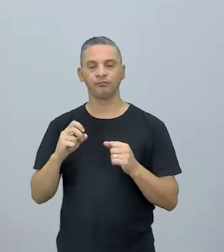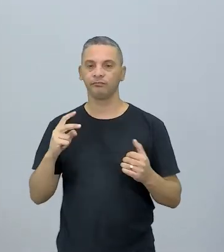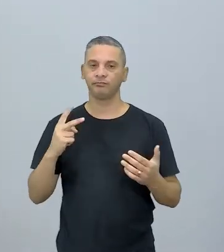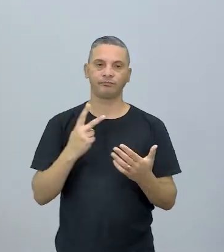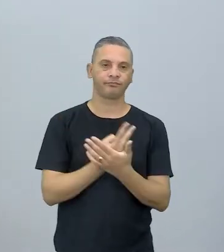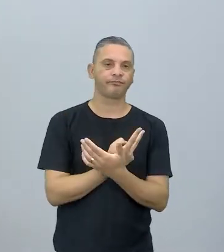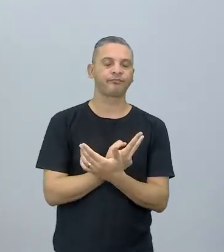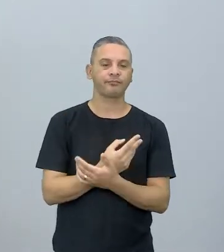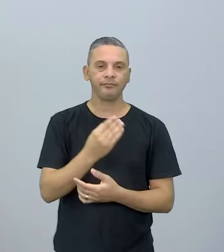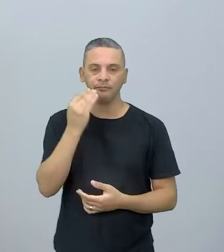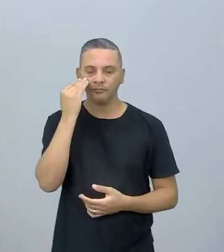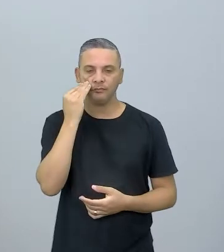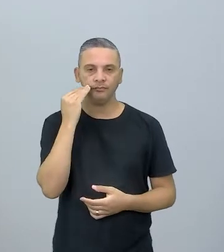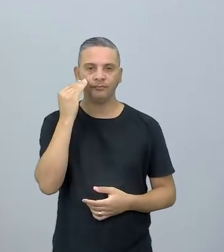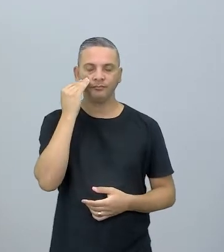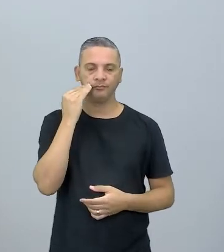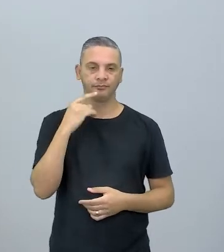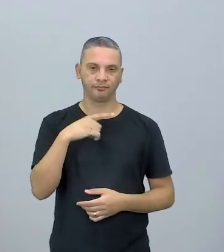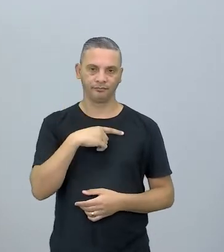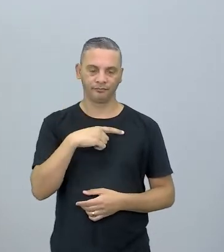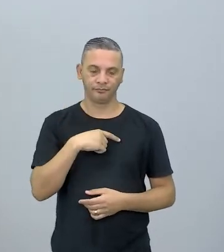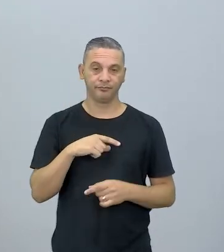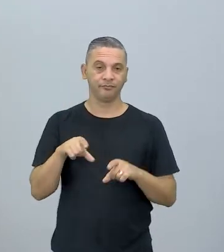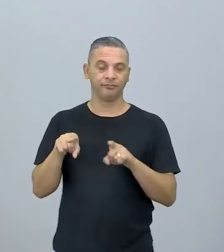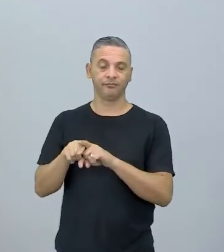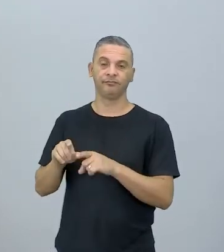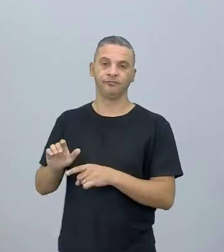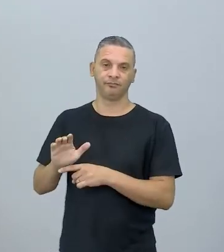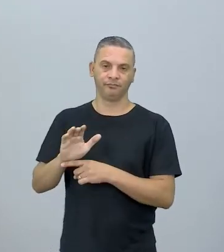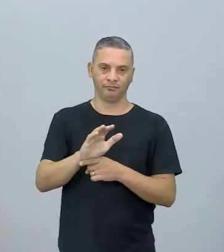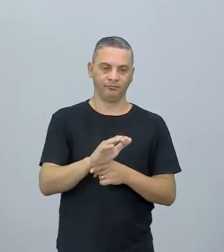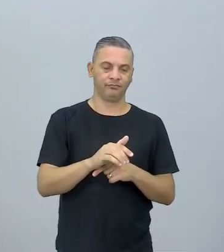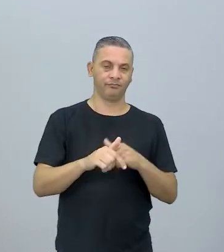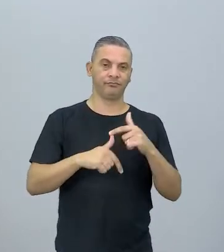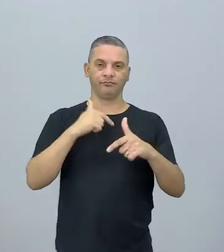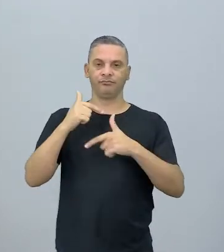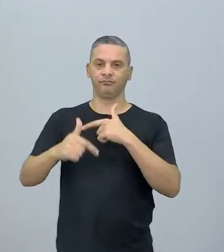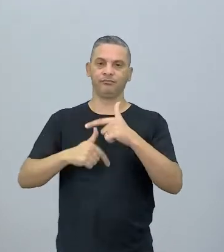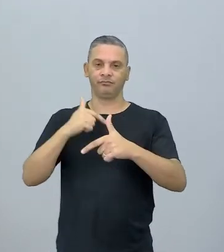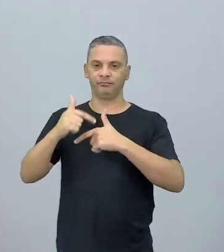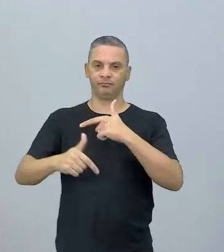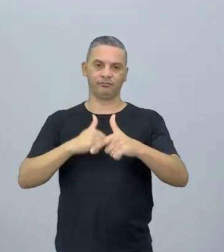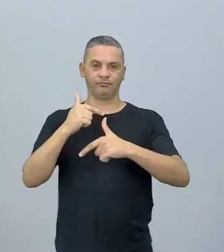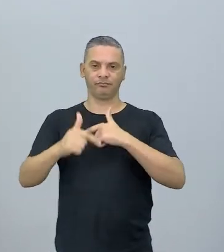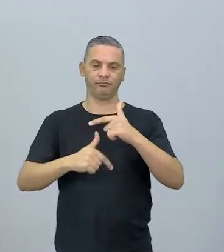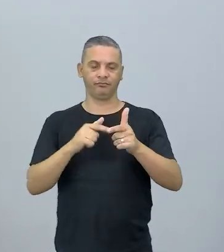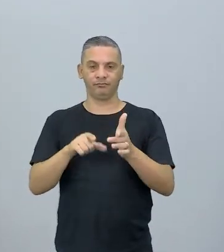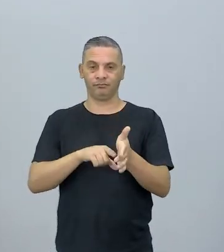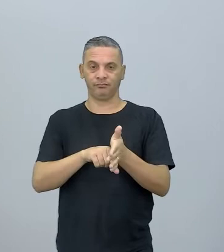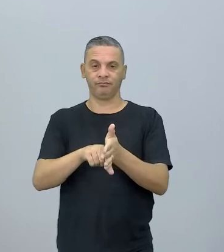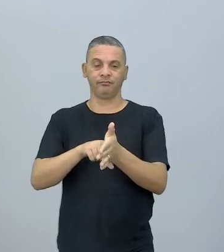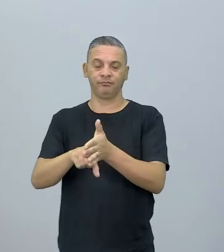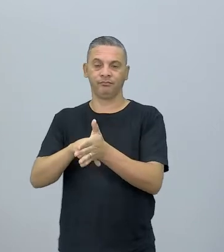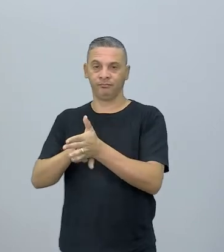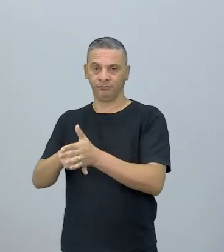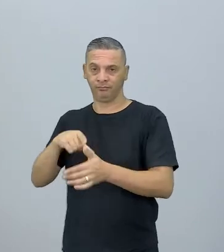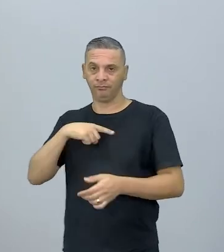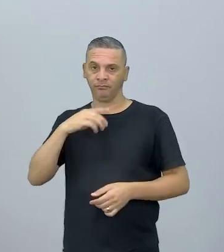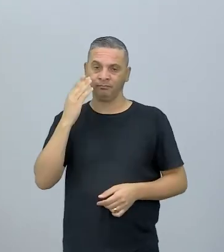ser testadas, e isso que faz a diferença num trabalho de pesquisa, num